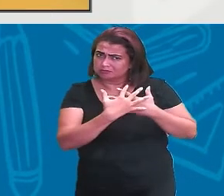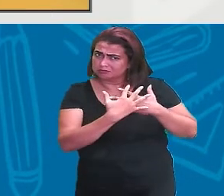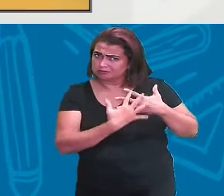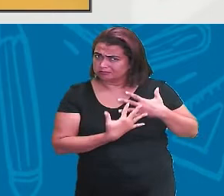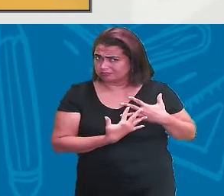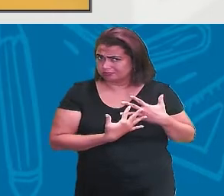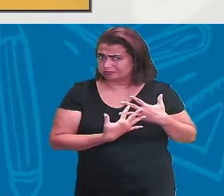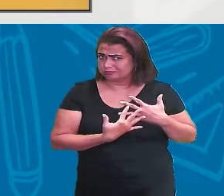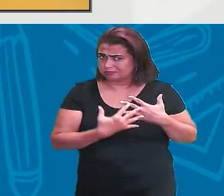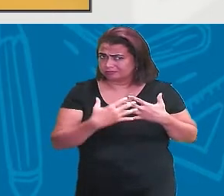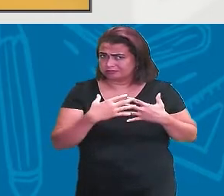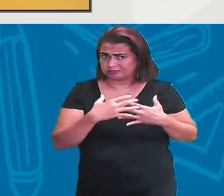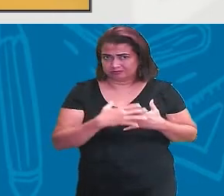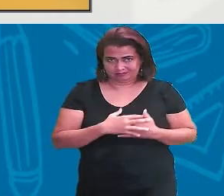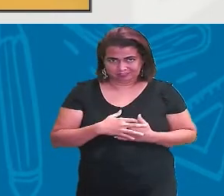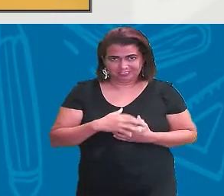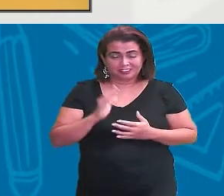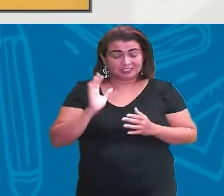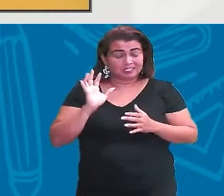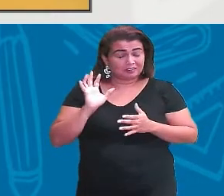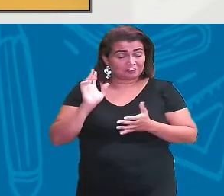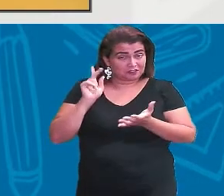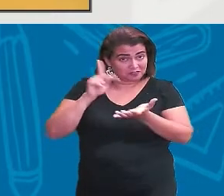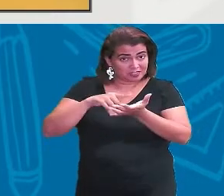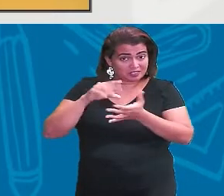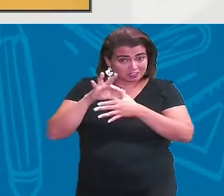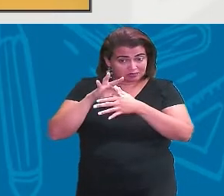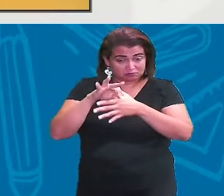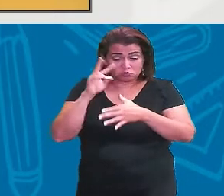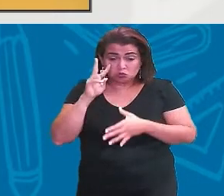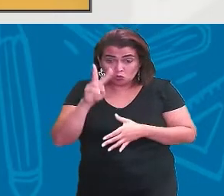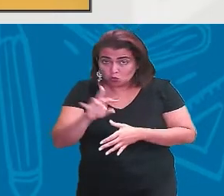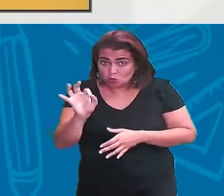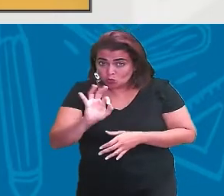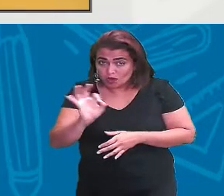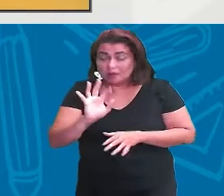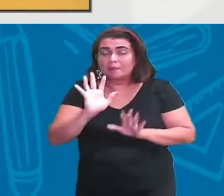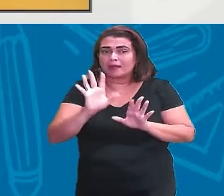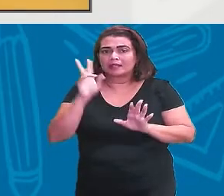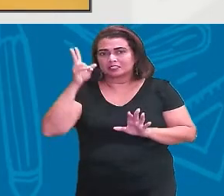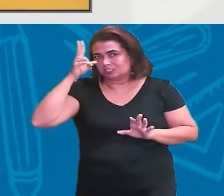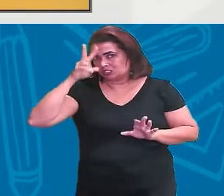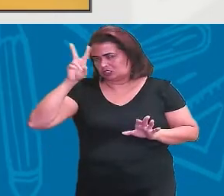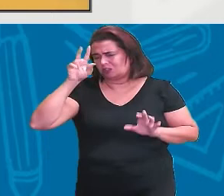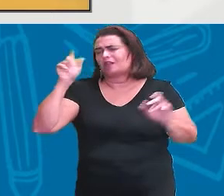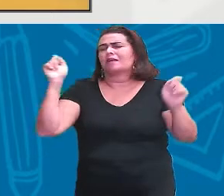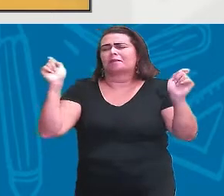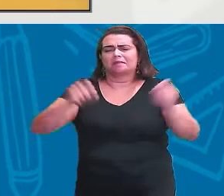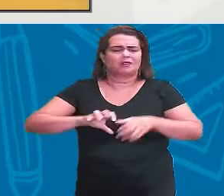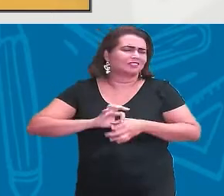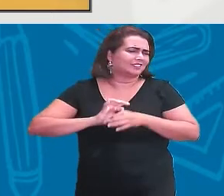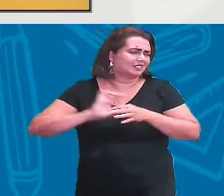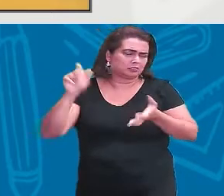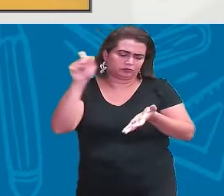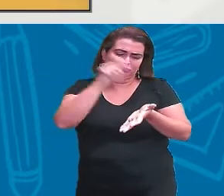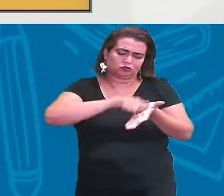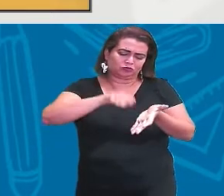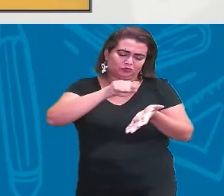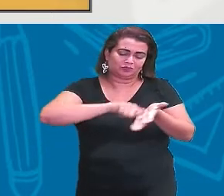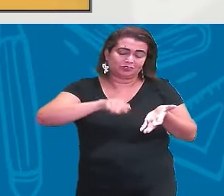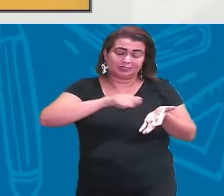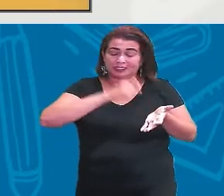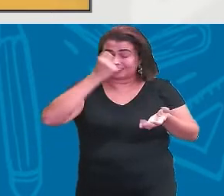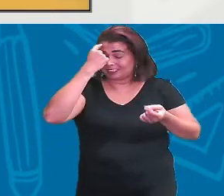Pessoalmente não, né? Mas nas histórias tudo é possível, não é? O mundo fantástico das histórias, tudo é possível.